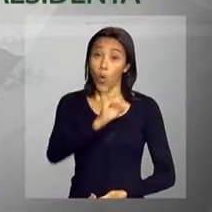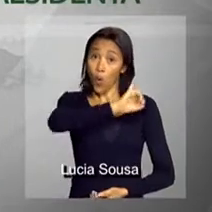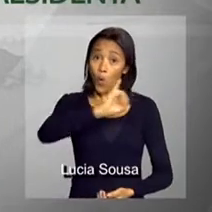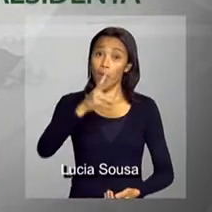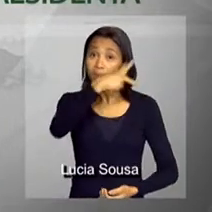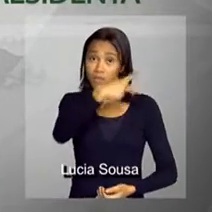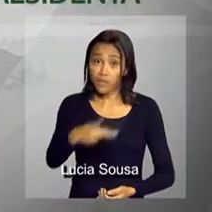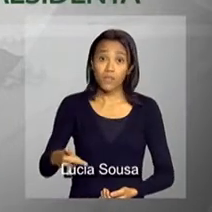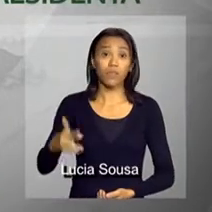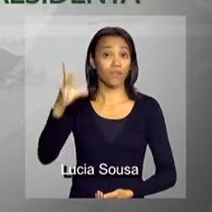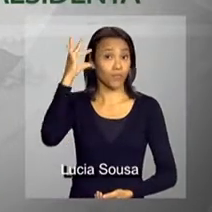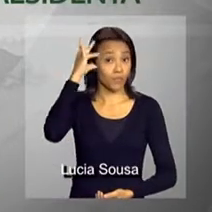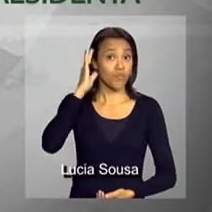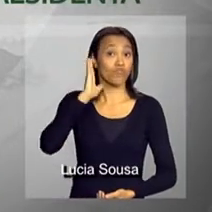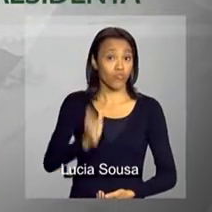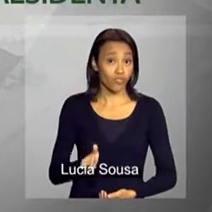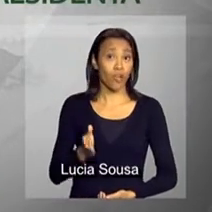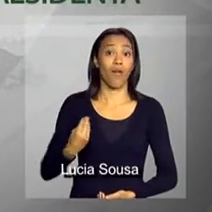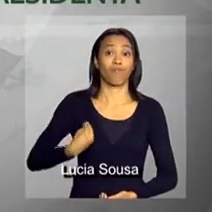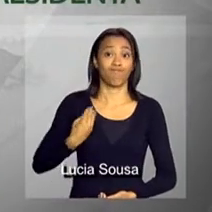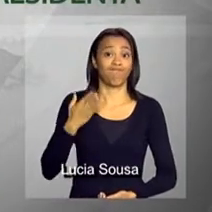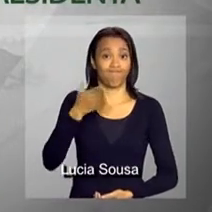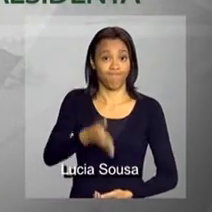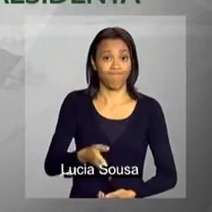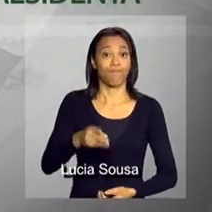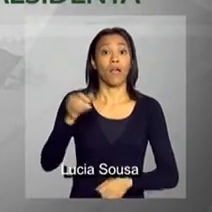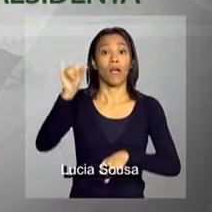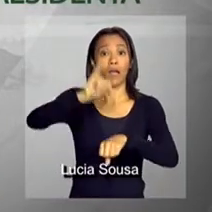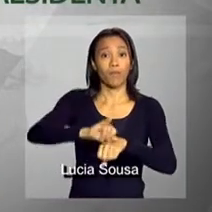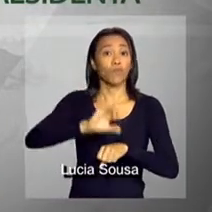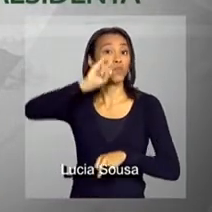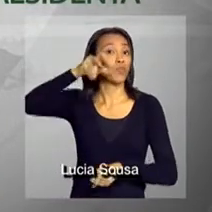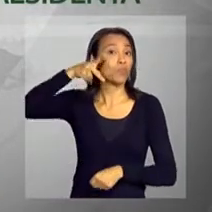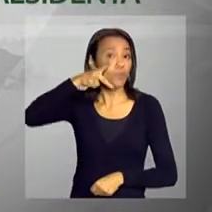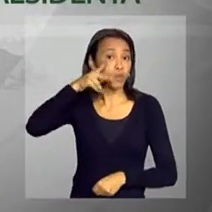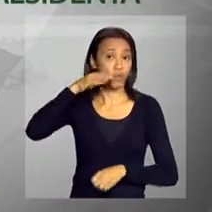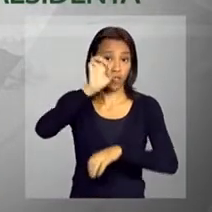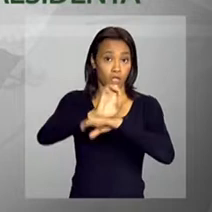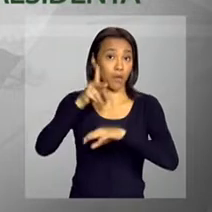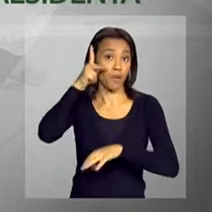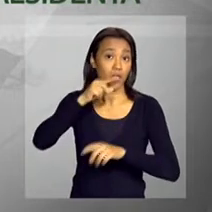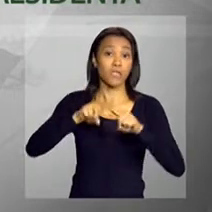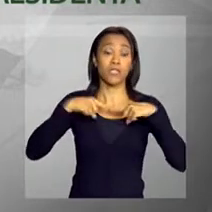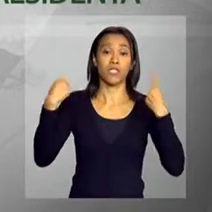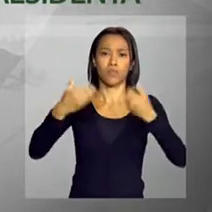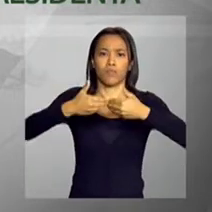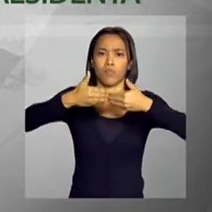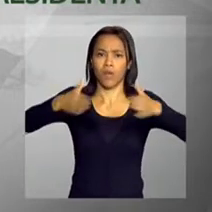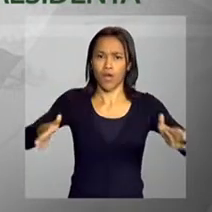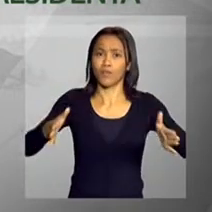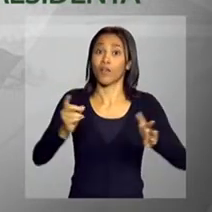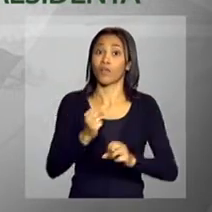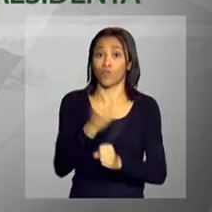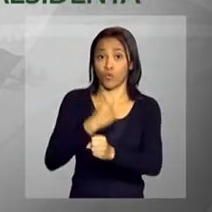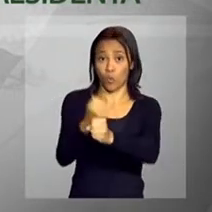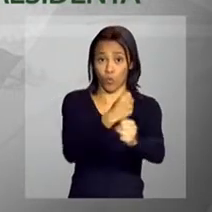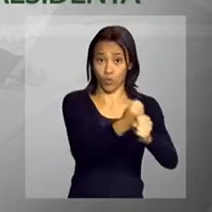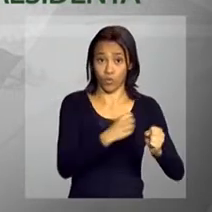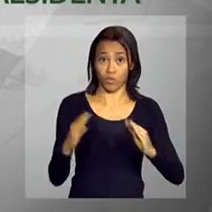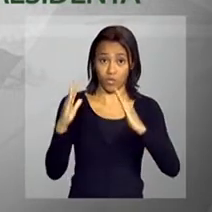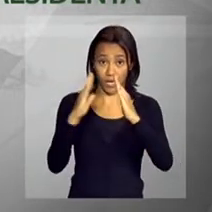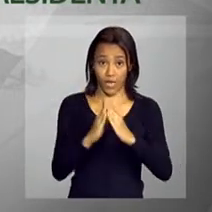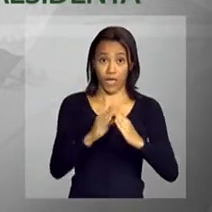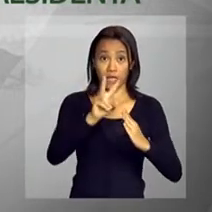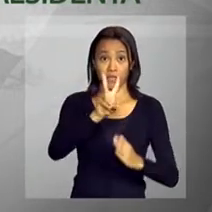Olá, a presidenta Dilma Rousseff participou em João Pessoa, na Paraíba, da cerimônia de inauguração do conjunto residencial Jardim